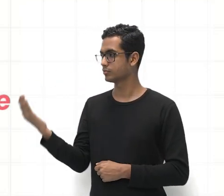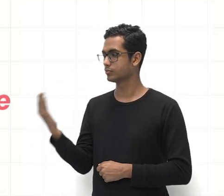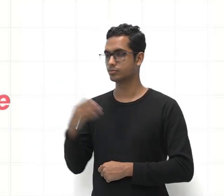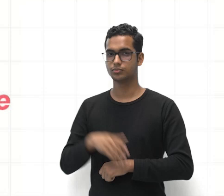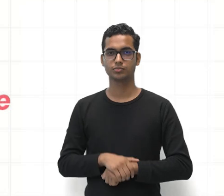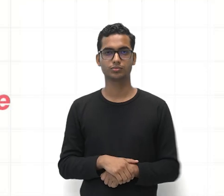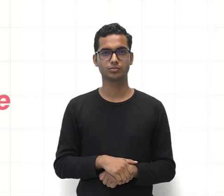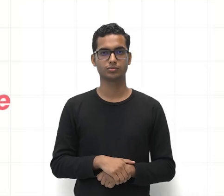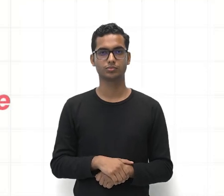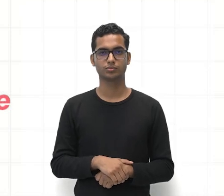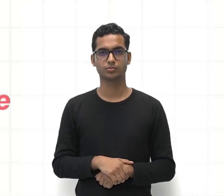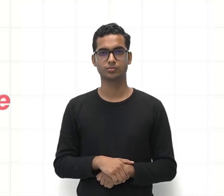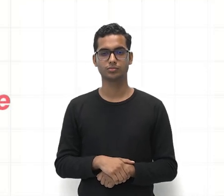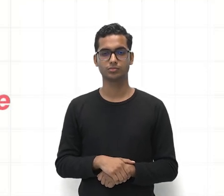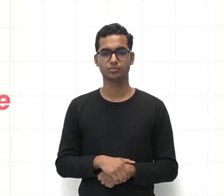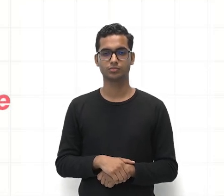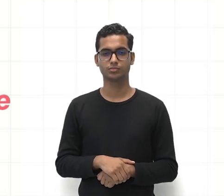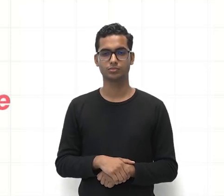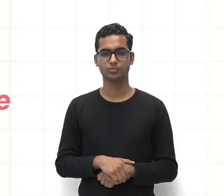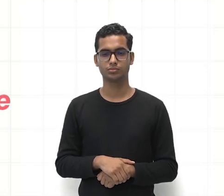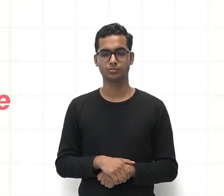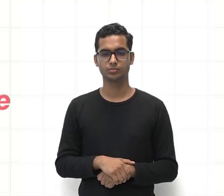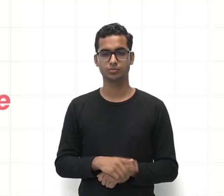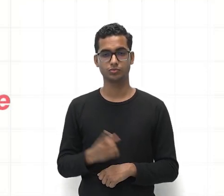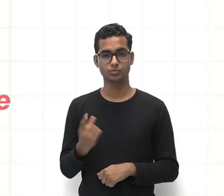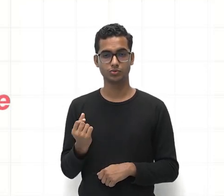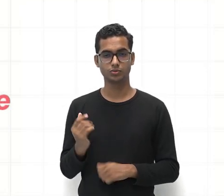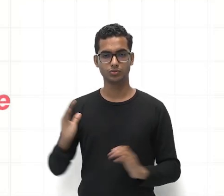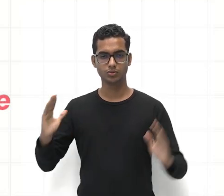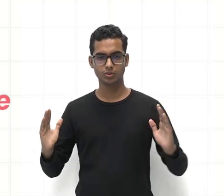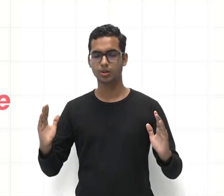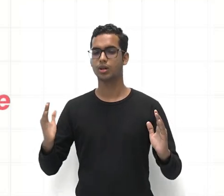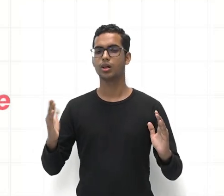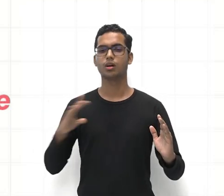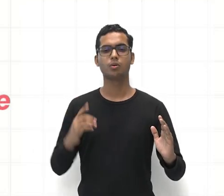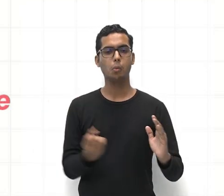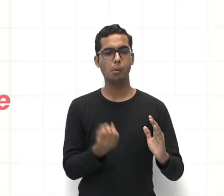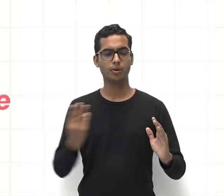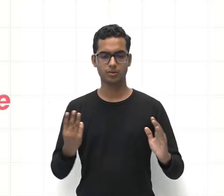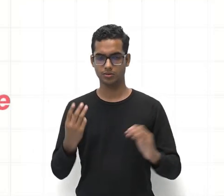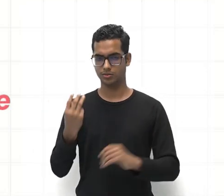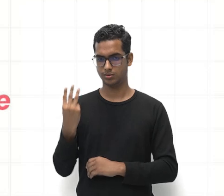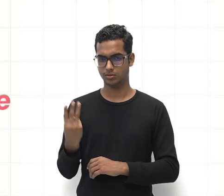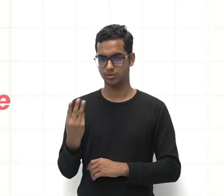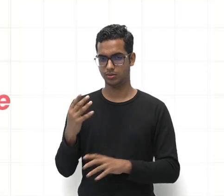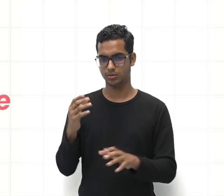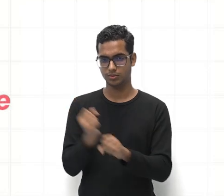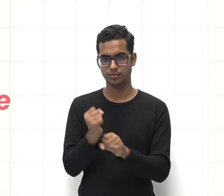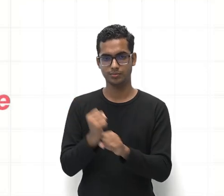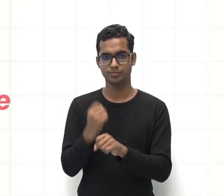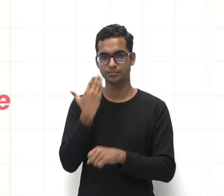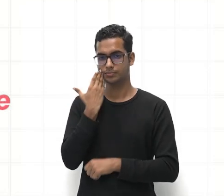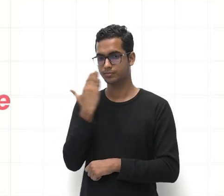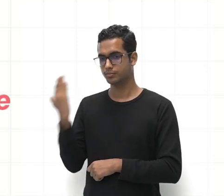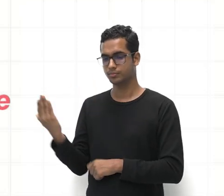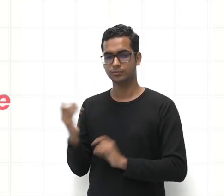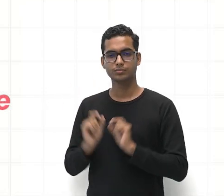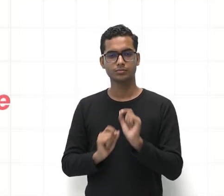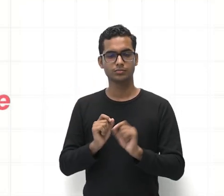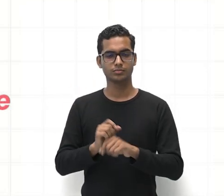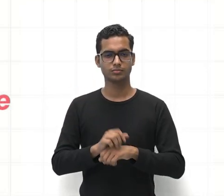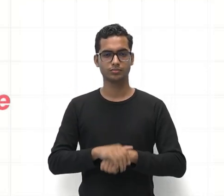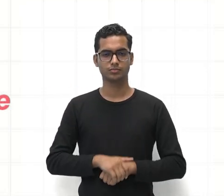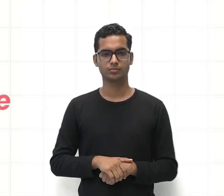35,50. Portanto, a diferença entre os preços é de quanto? Né? Calculando essa diferença aqui, ó,